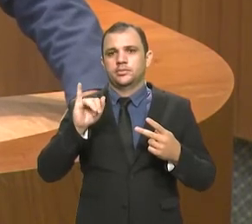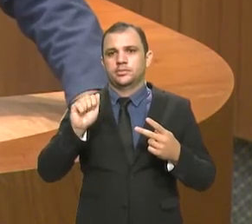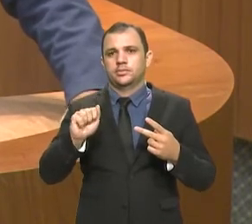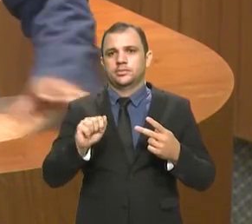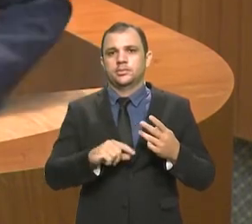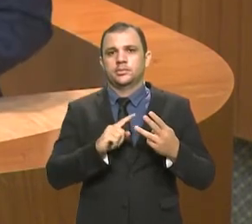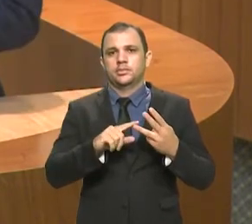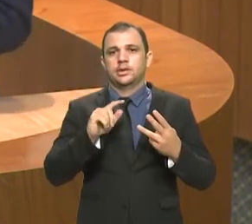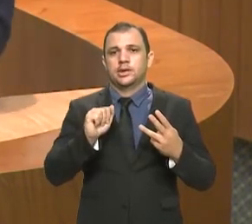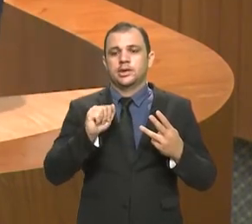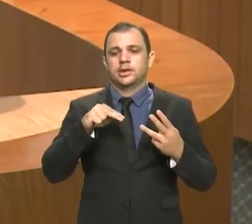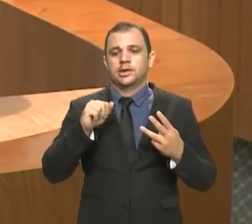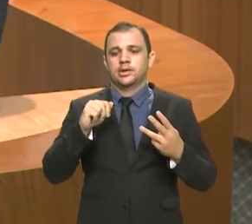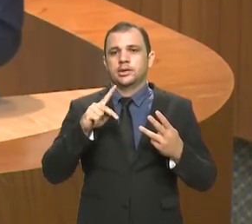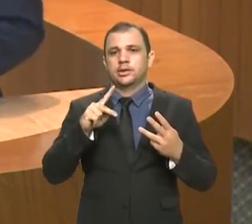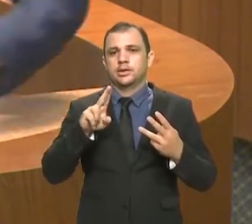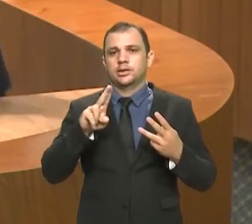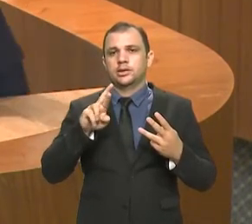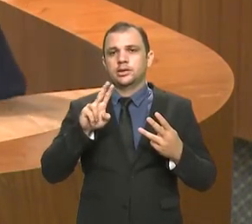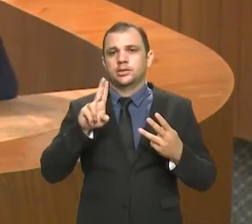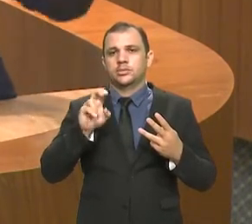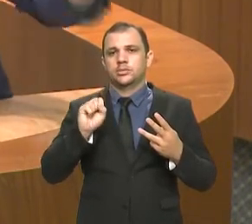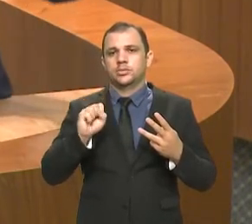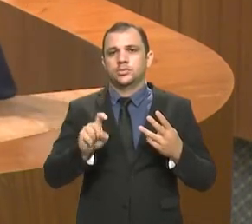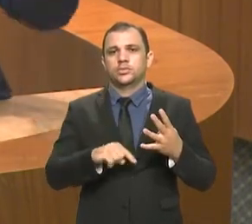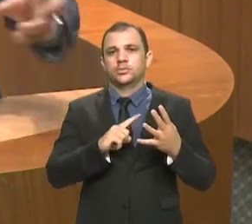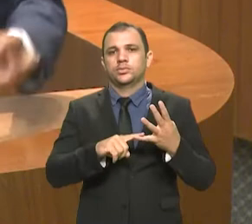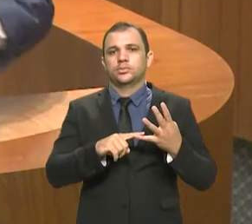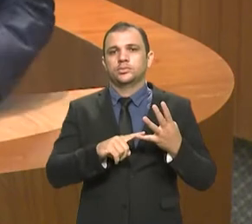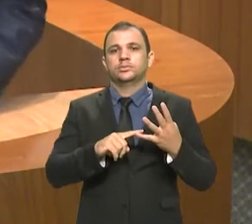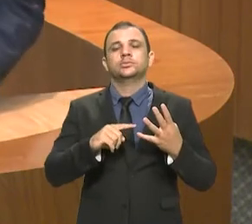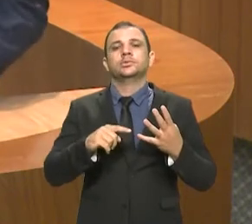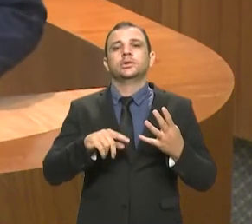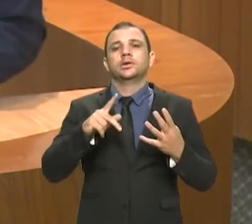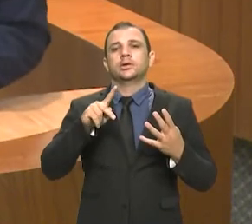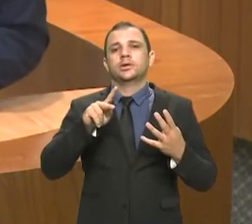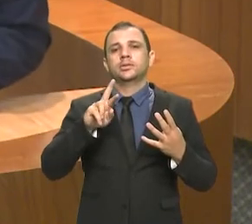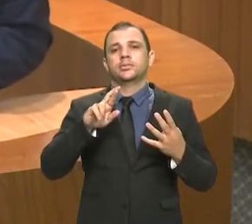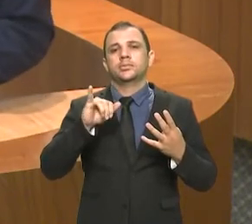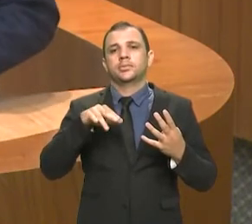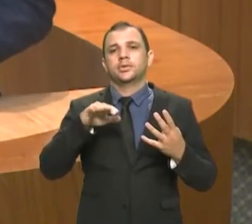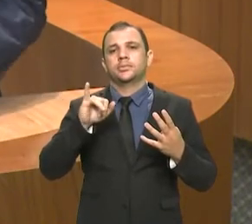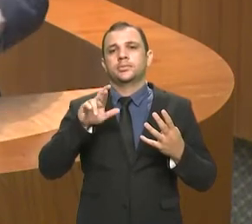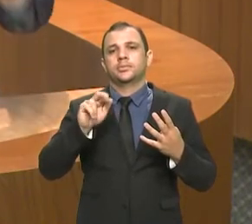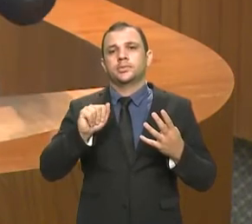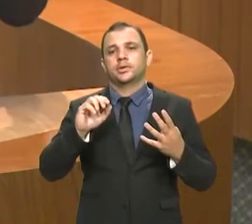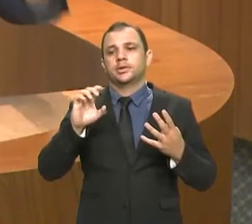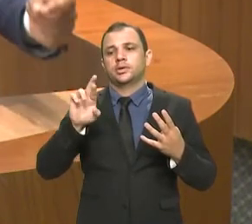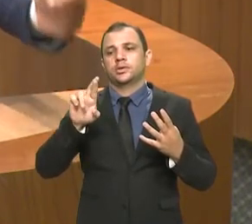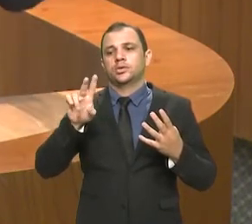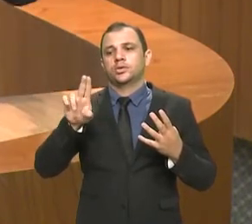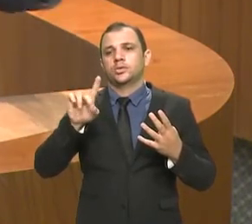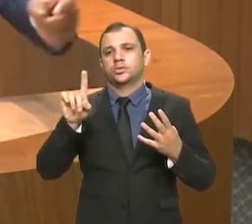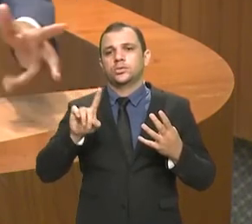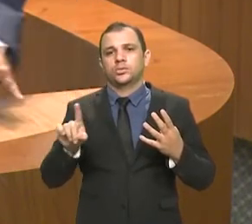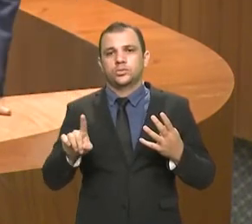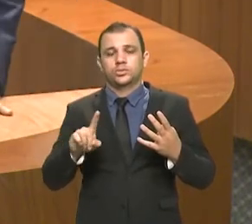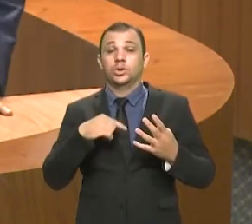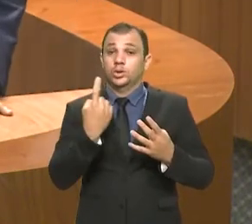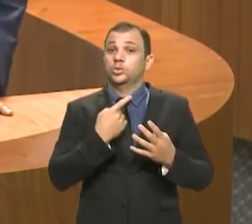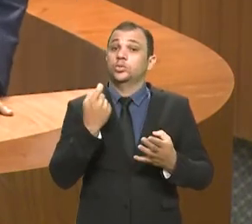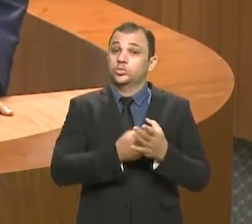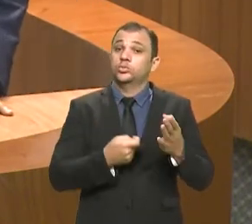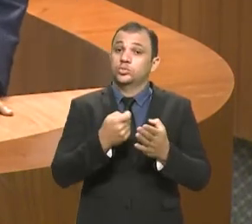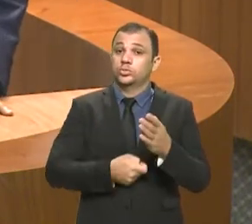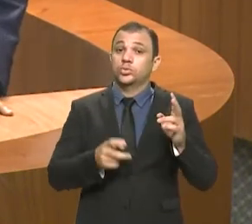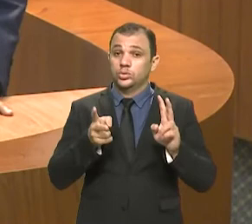cidade de Primeira Cruz. Mas continuamos na luta. Parabéns aos professores que conquistaram. Essa luta foi conquistada pelos professores.